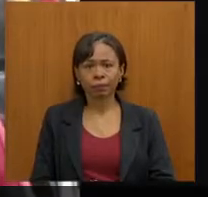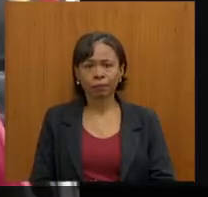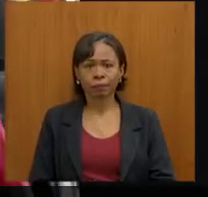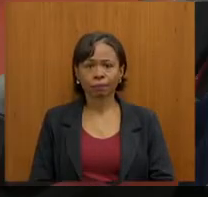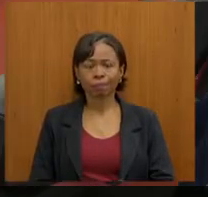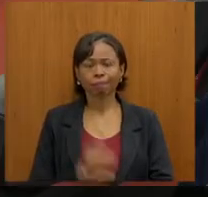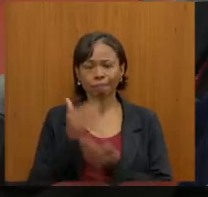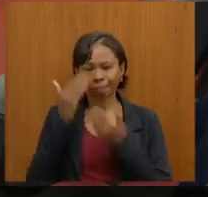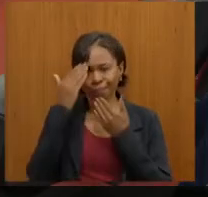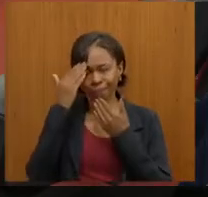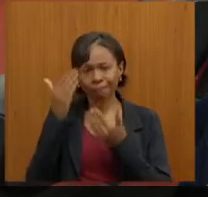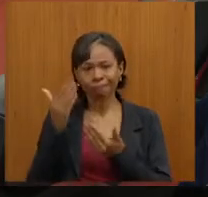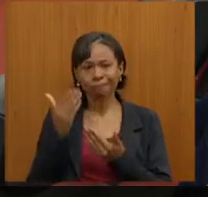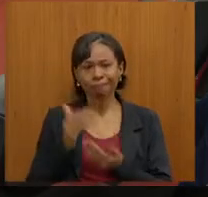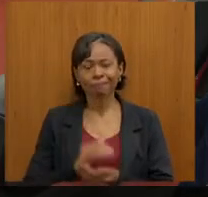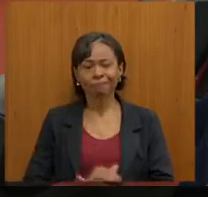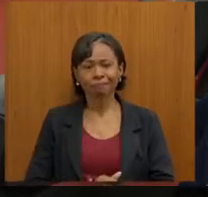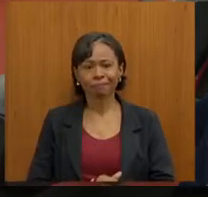bom obrigada